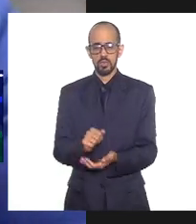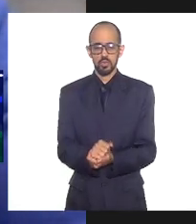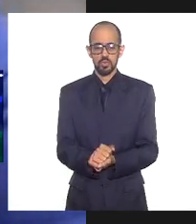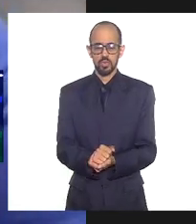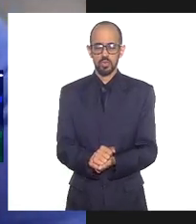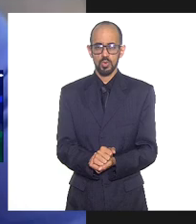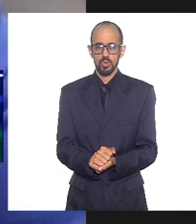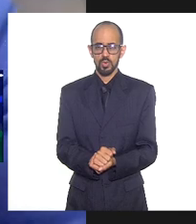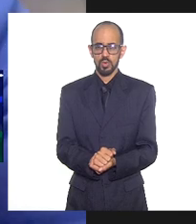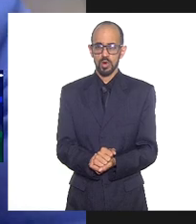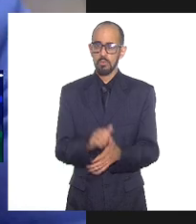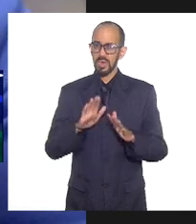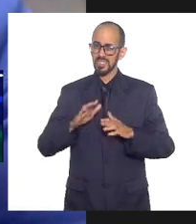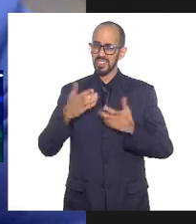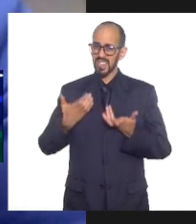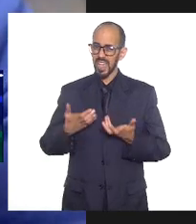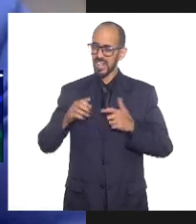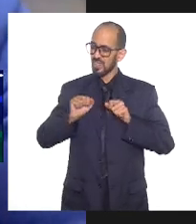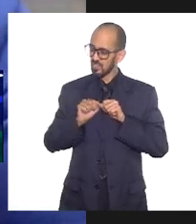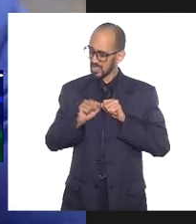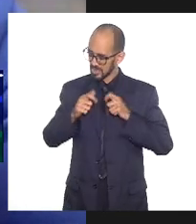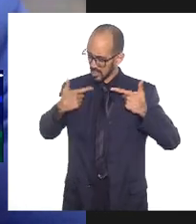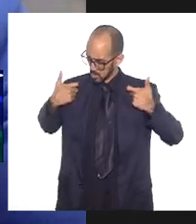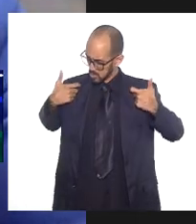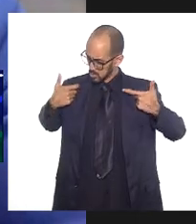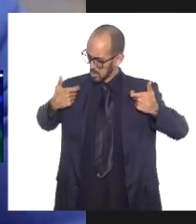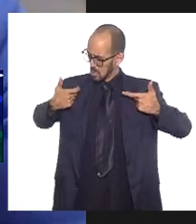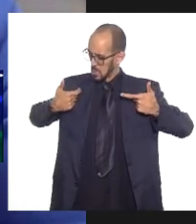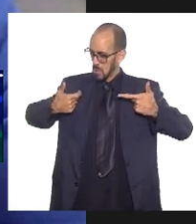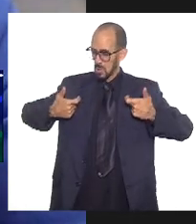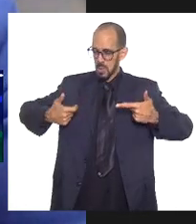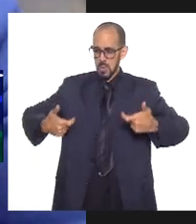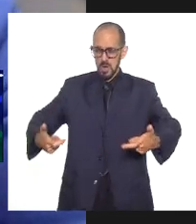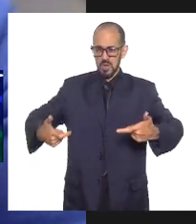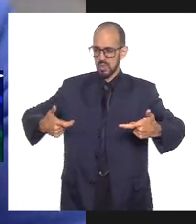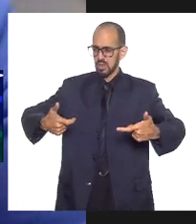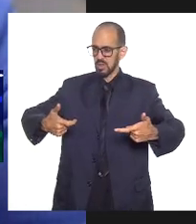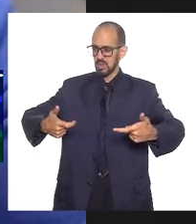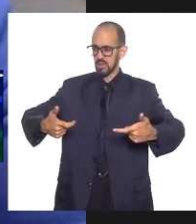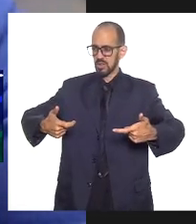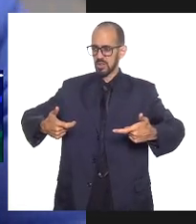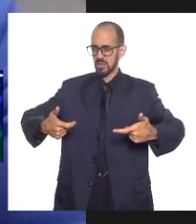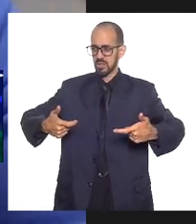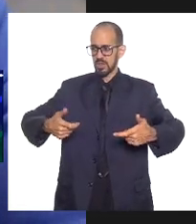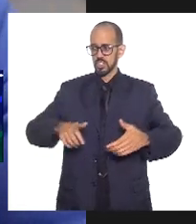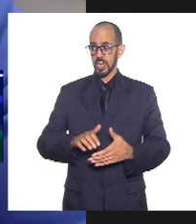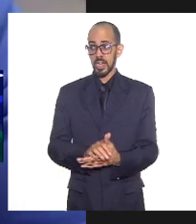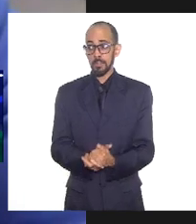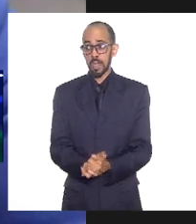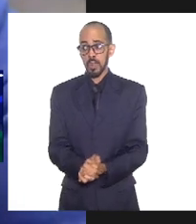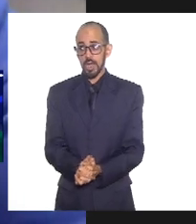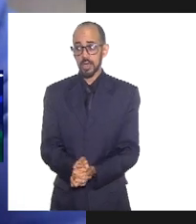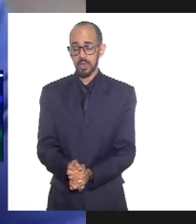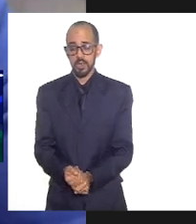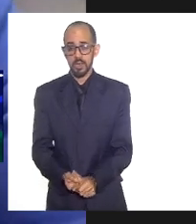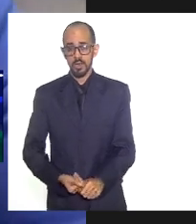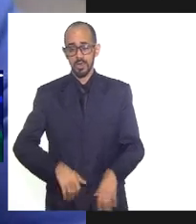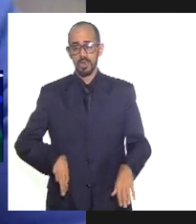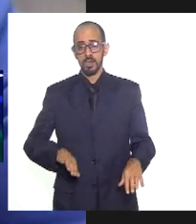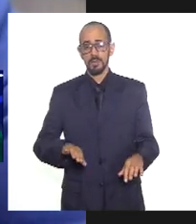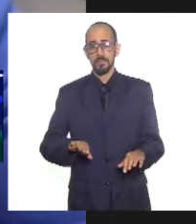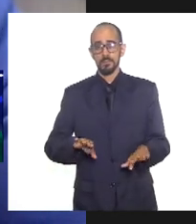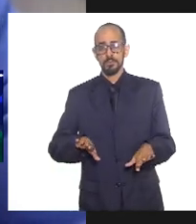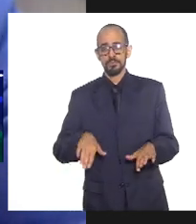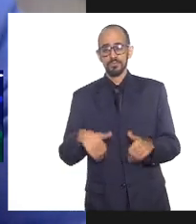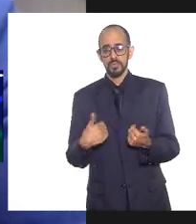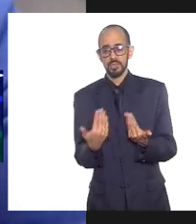com armas, justamente porque, na lógica armamentista e do confronto e da guerra, precisa,